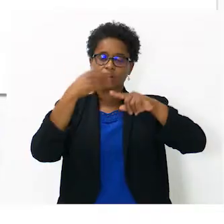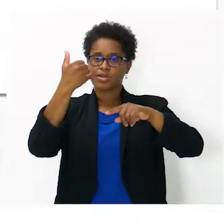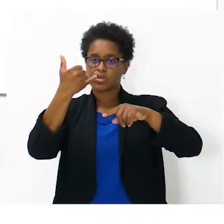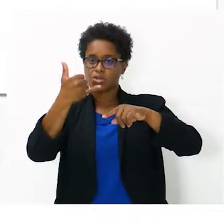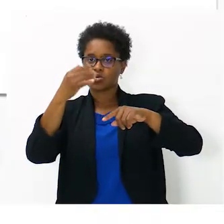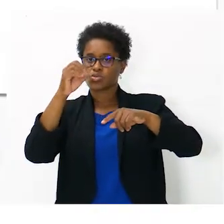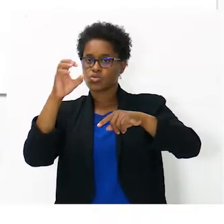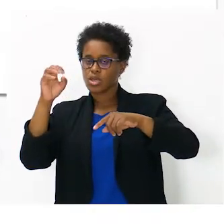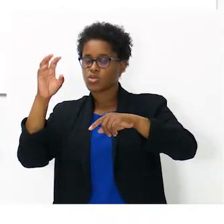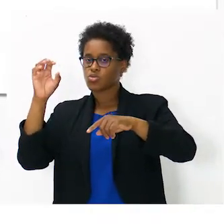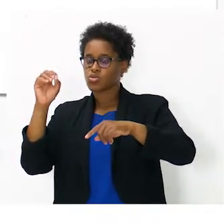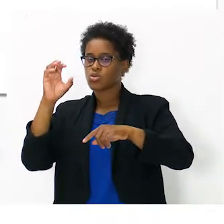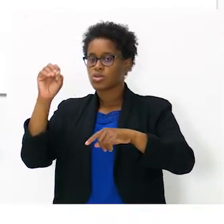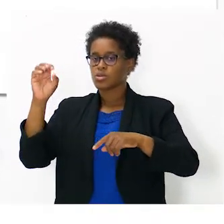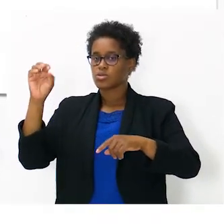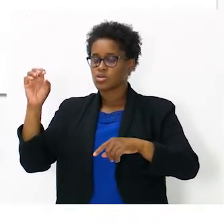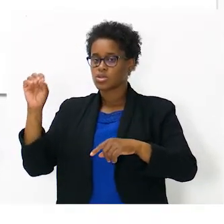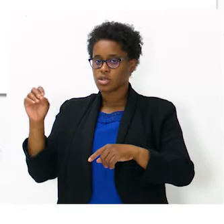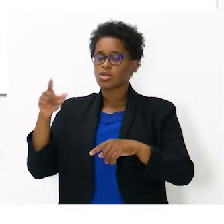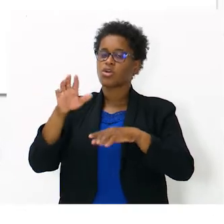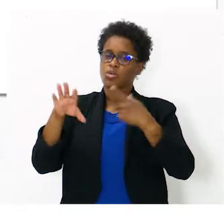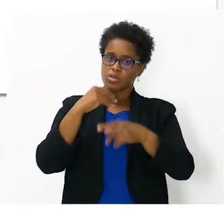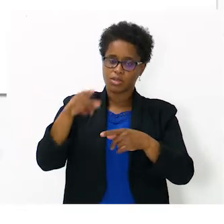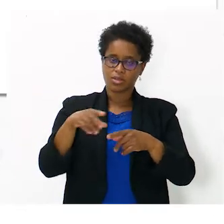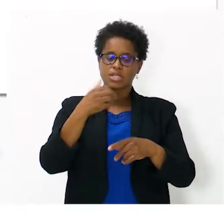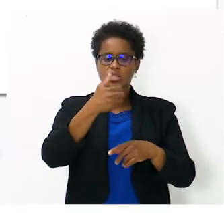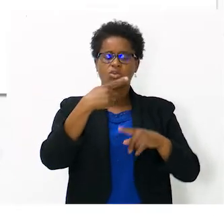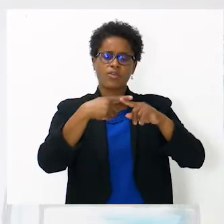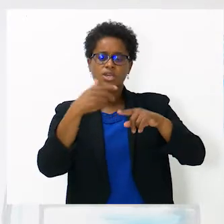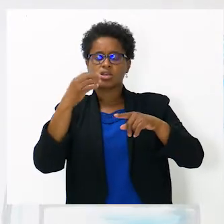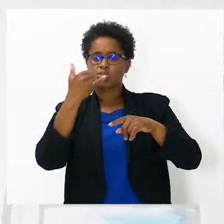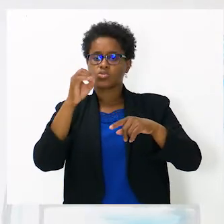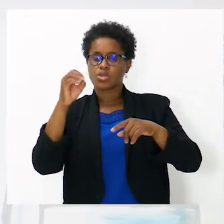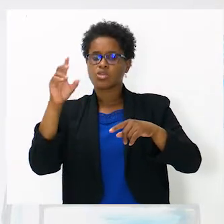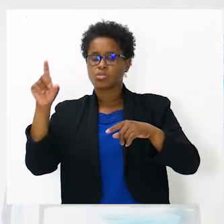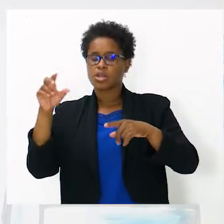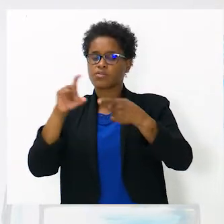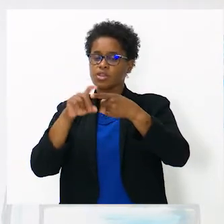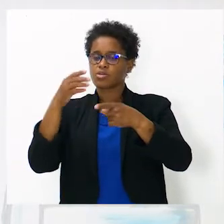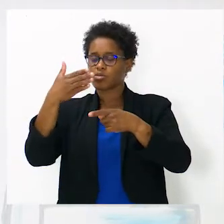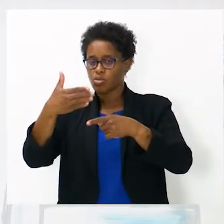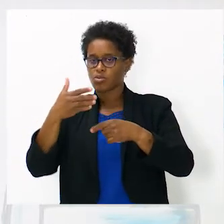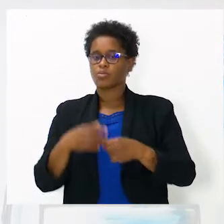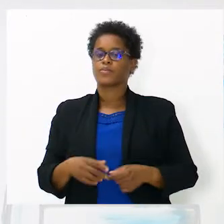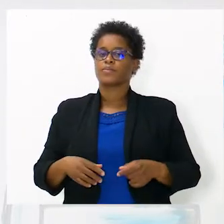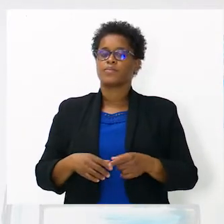200.000. Obtemos essa representação, 5 vezes 200.000 dividido por 1.